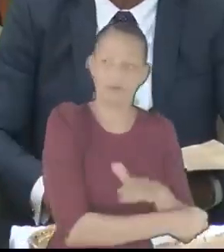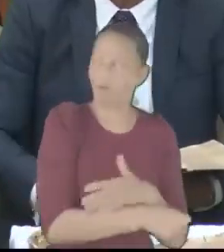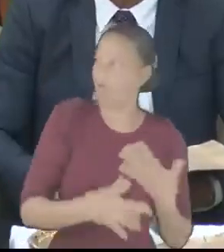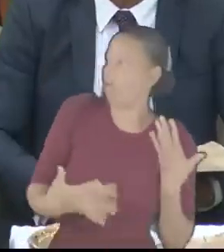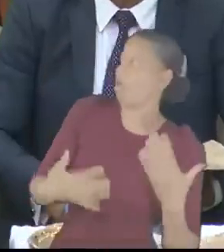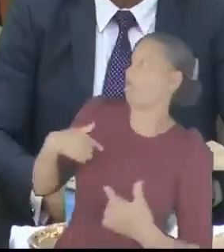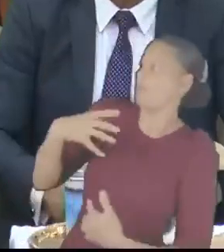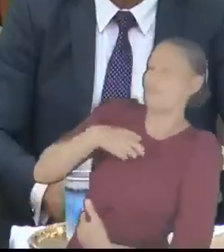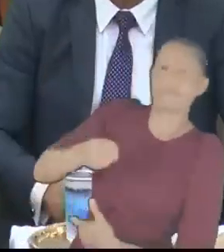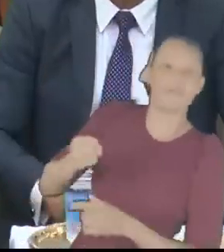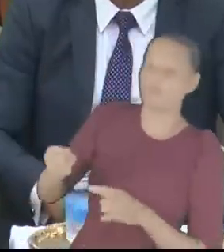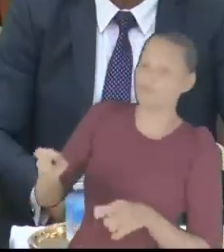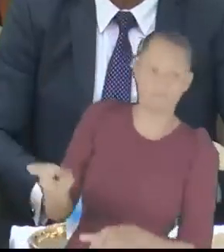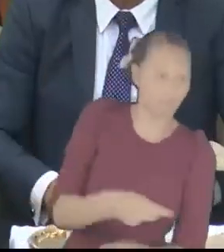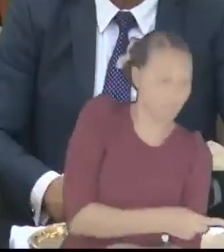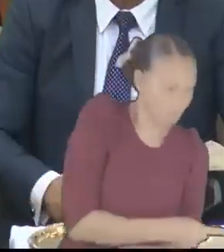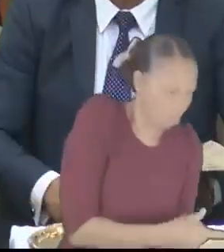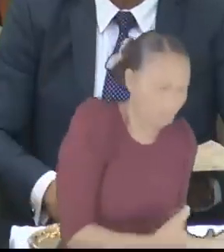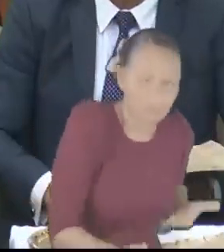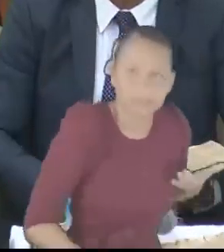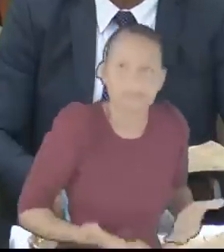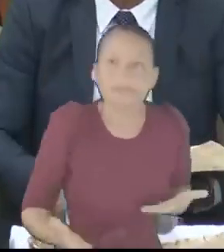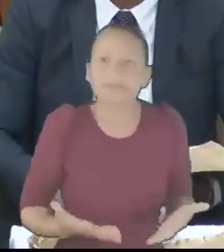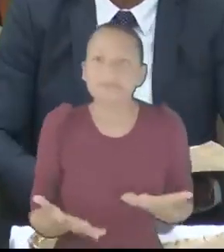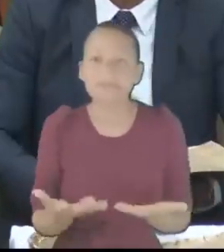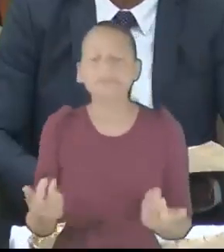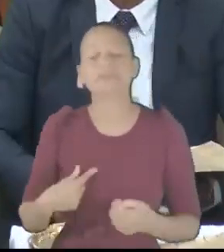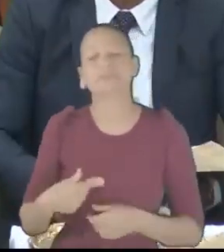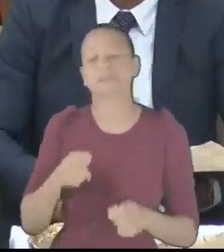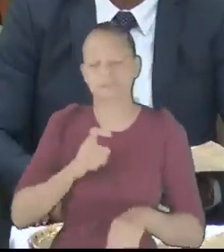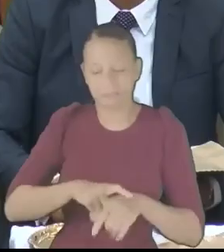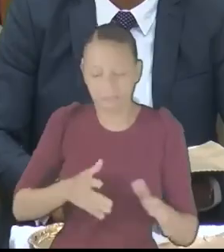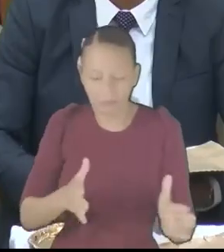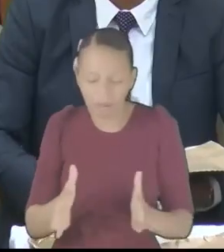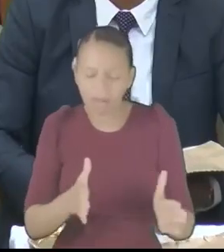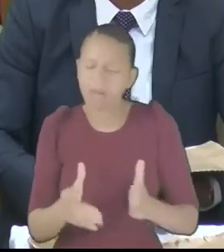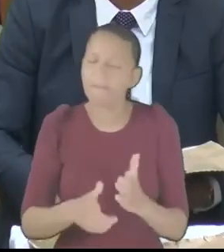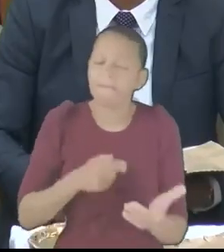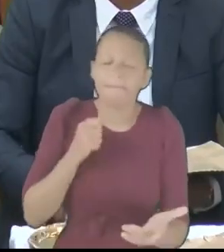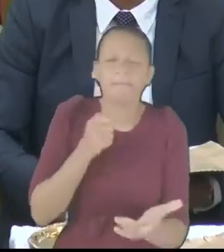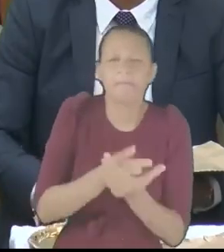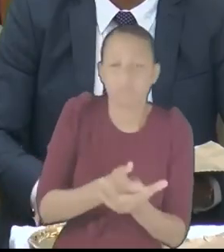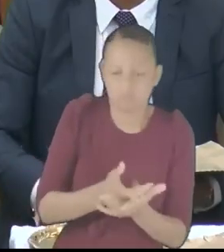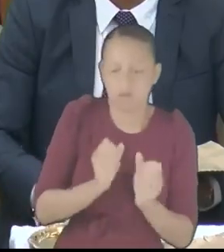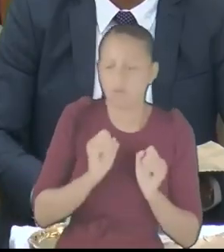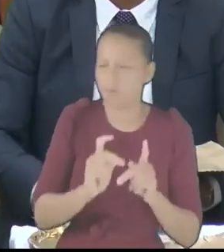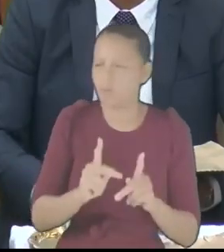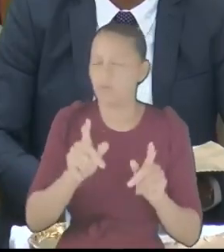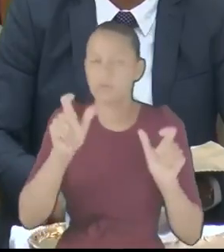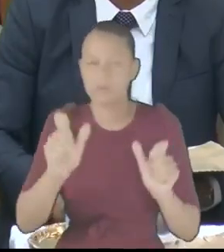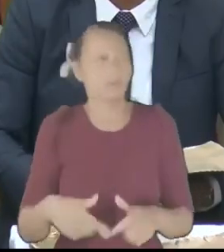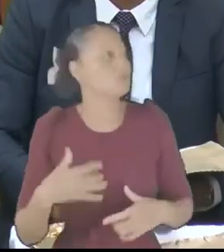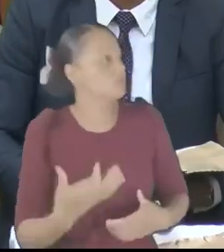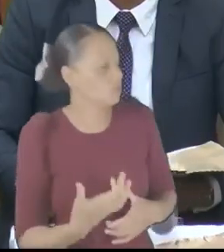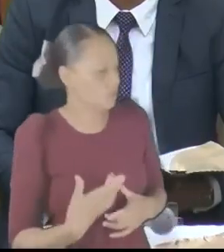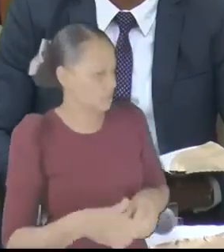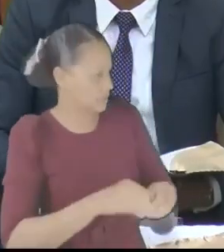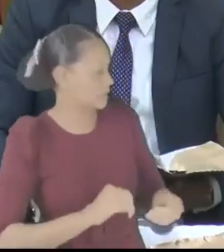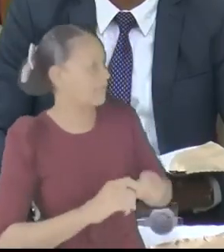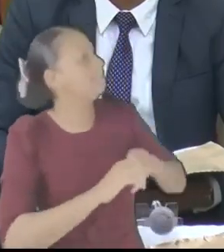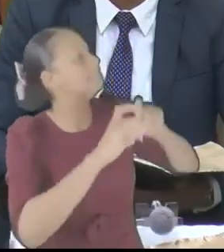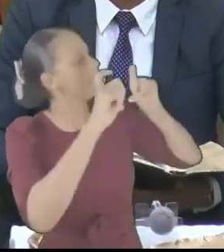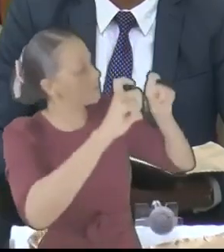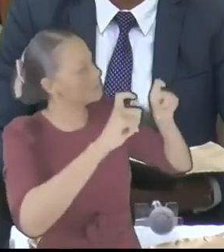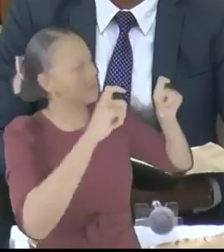irmãos, naquele tempo, quando uma dívida era paga, então muitos devedores diziam: eu quero que pendure